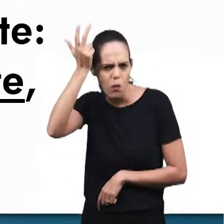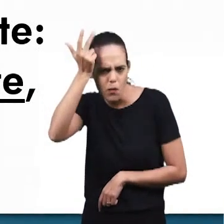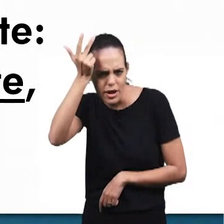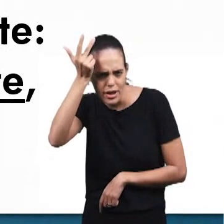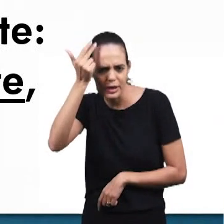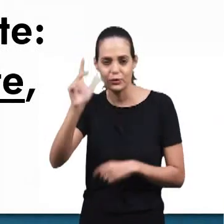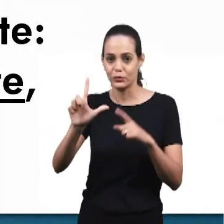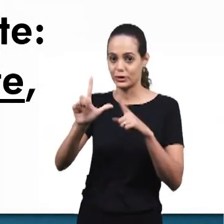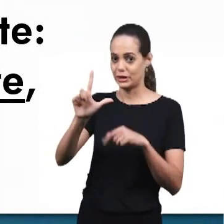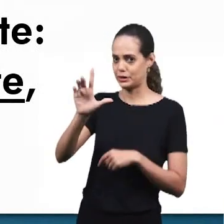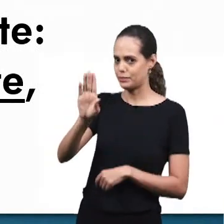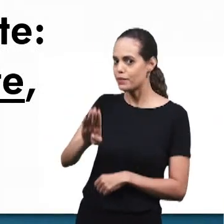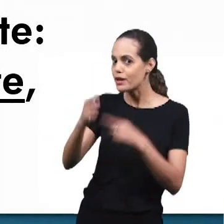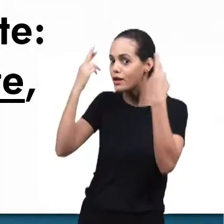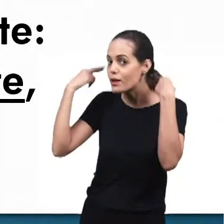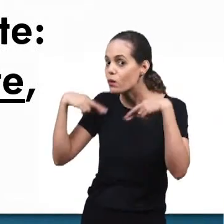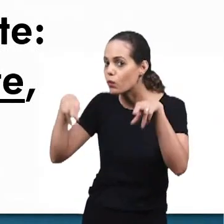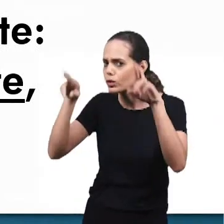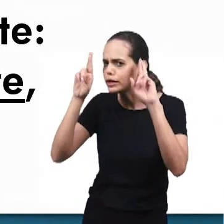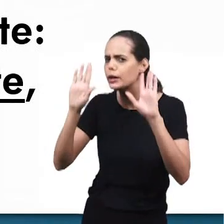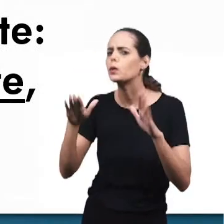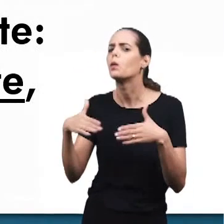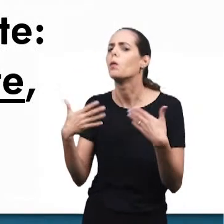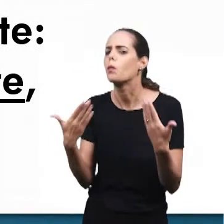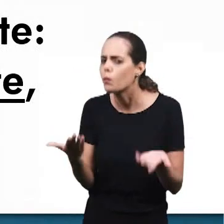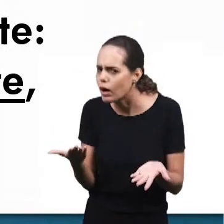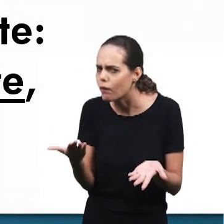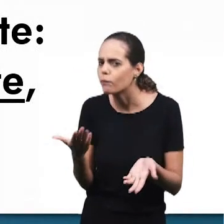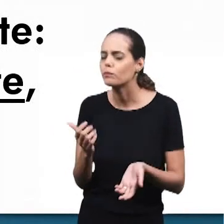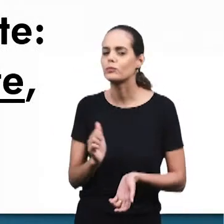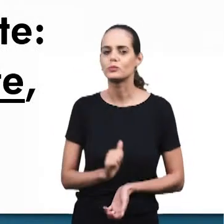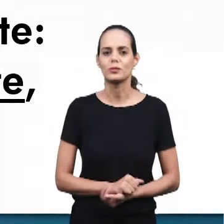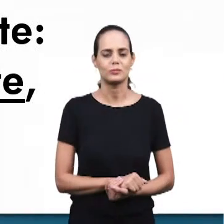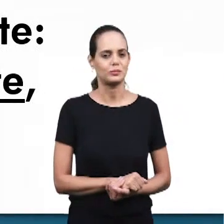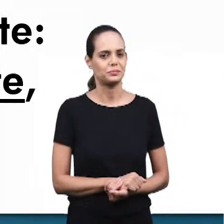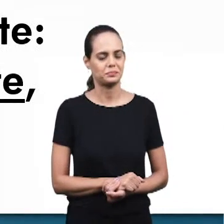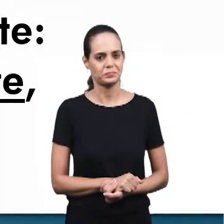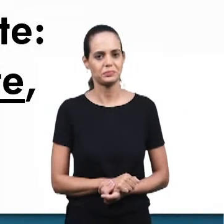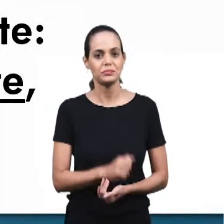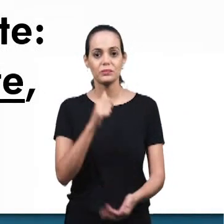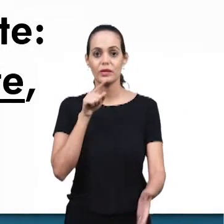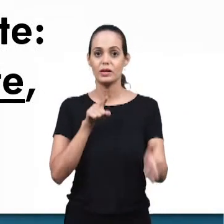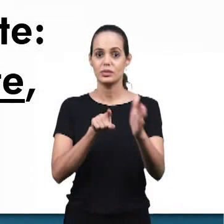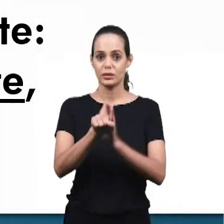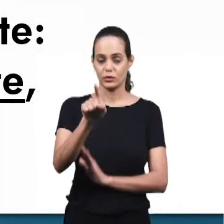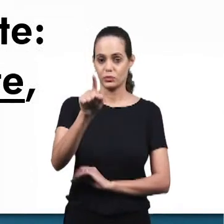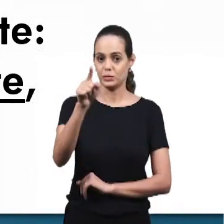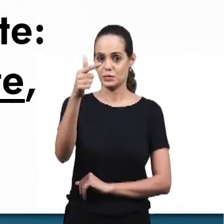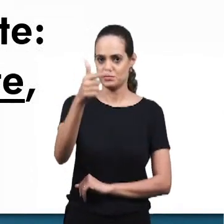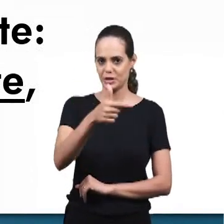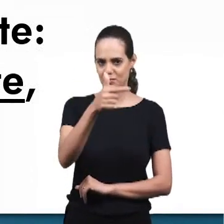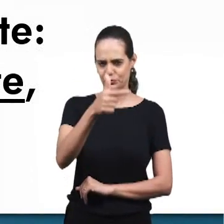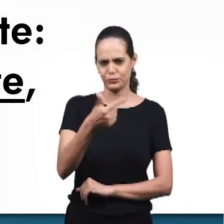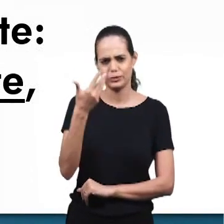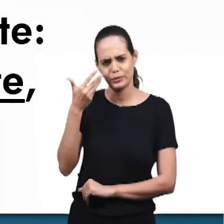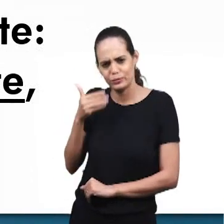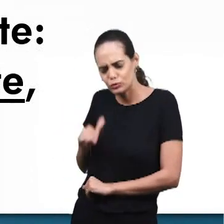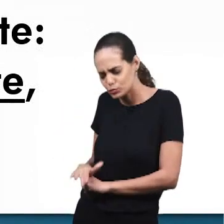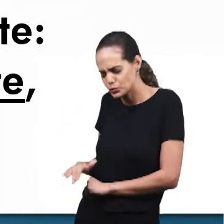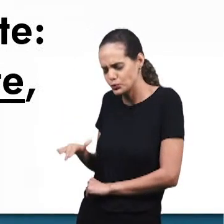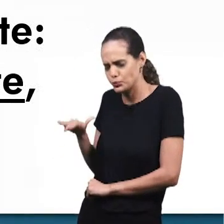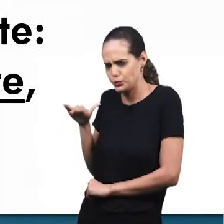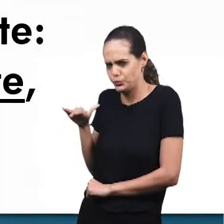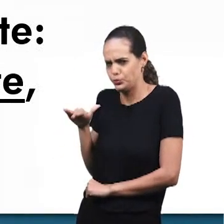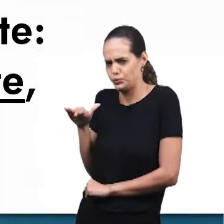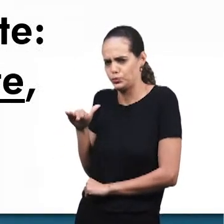o coelho. Letra B, o cordeiro. Vamos agora à segunda tarefa, ou seja, a segunda pergunta que foi feita